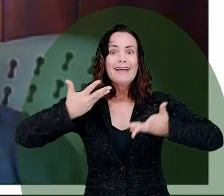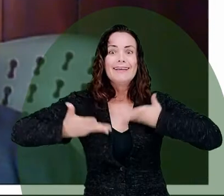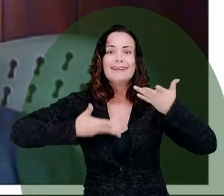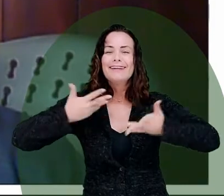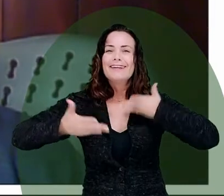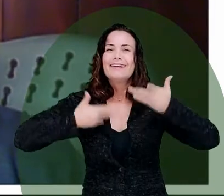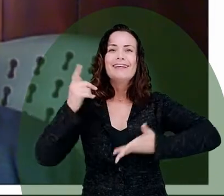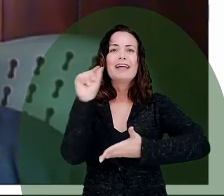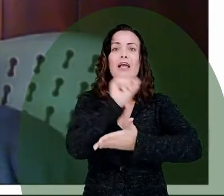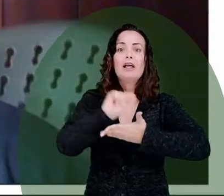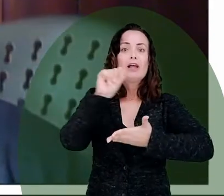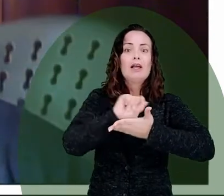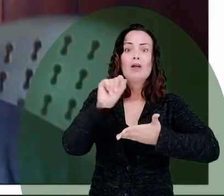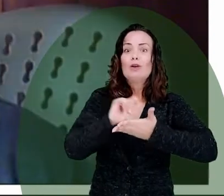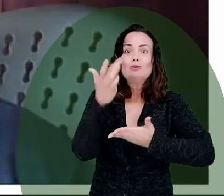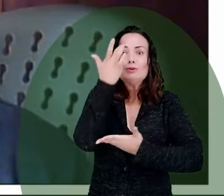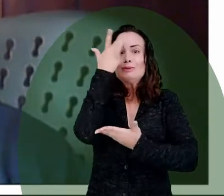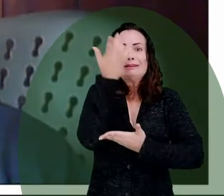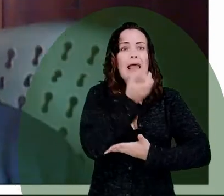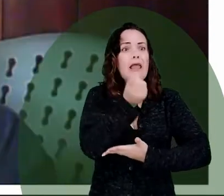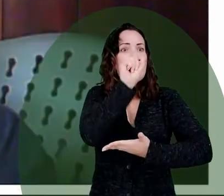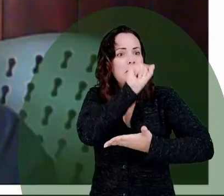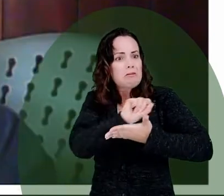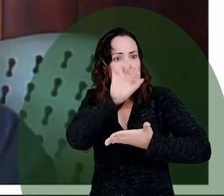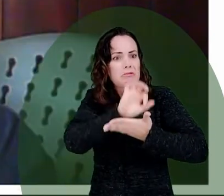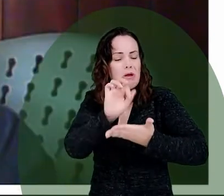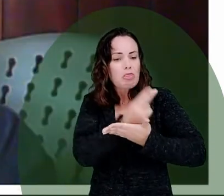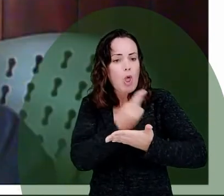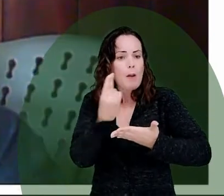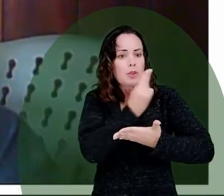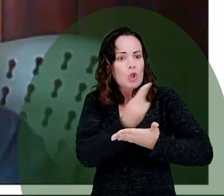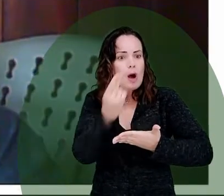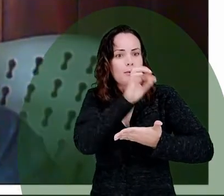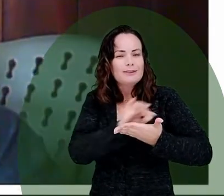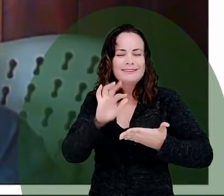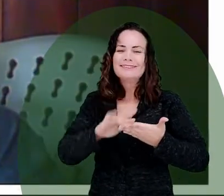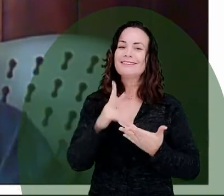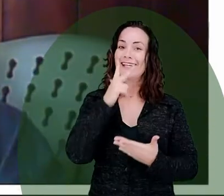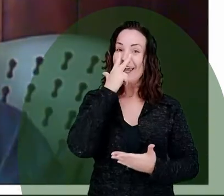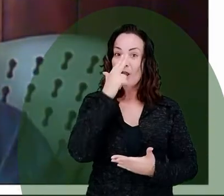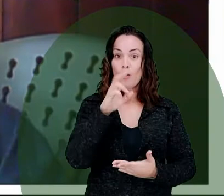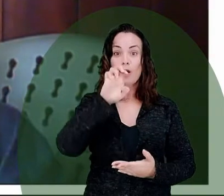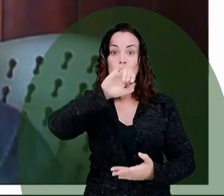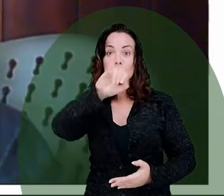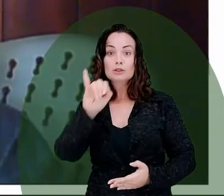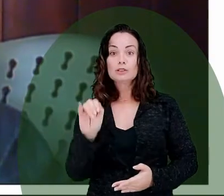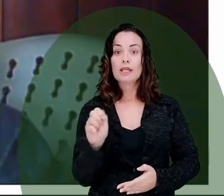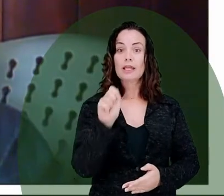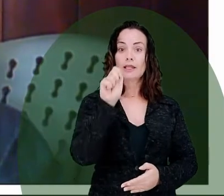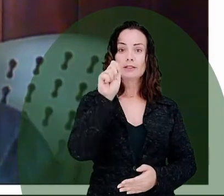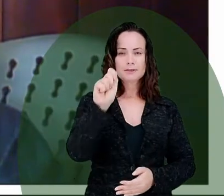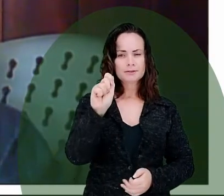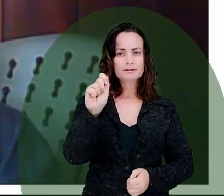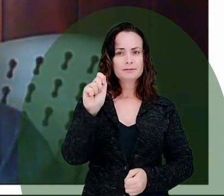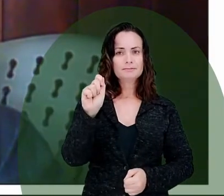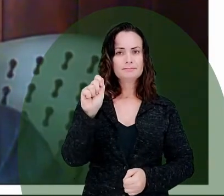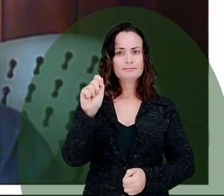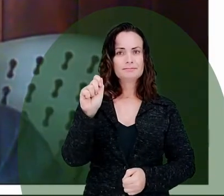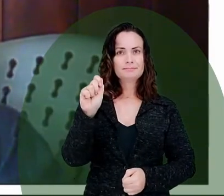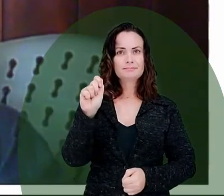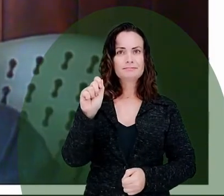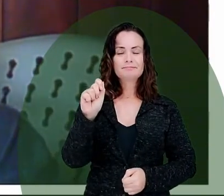ela escreveu não sei quantas vezes o nome dela. Eu acho que na educação de jovens e adultos,